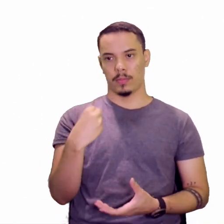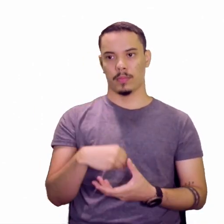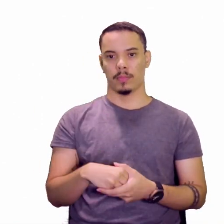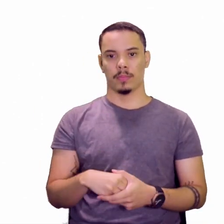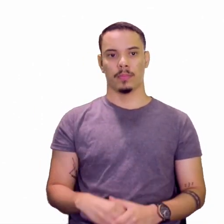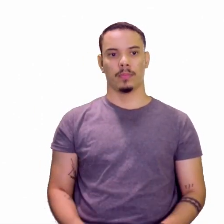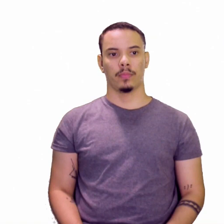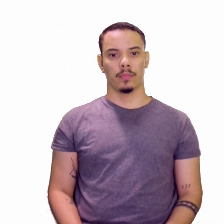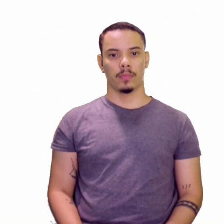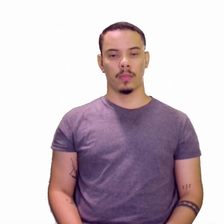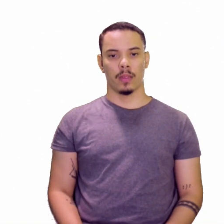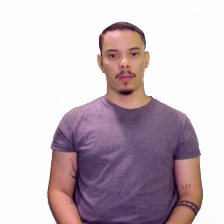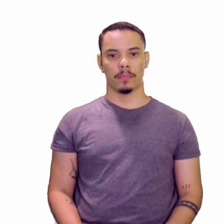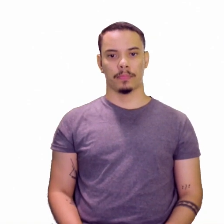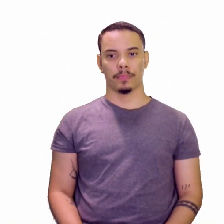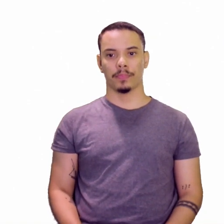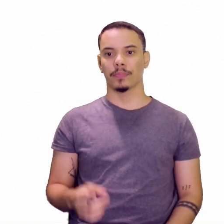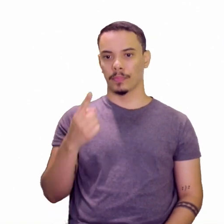ó. Tá aqui.